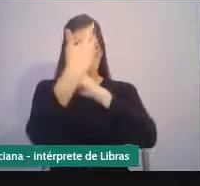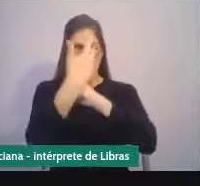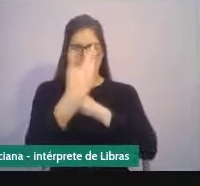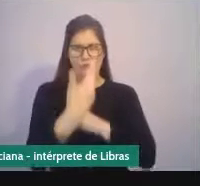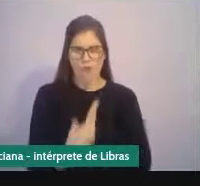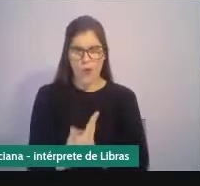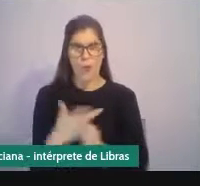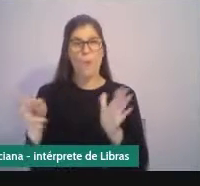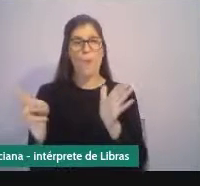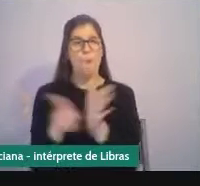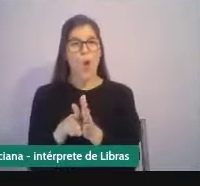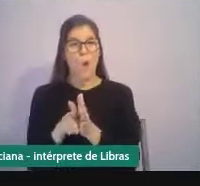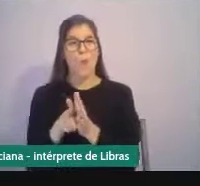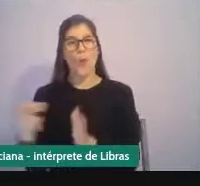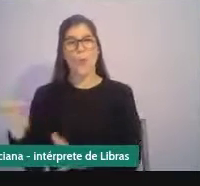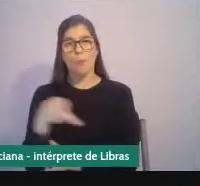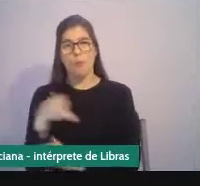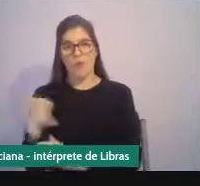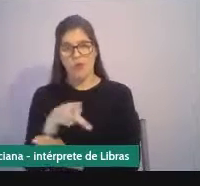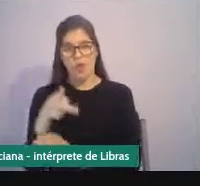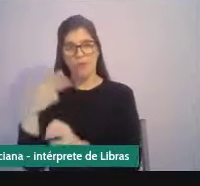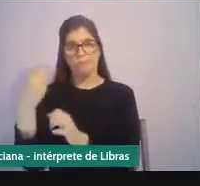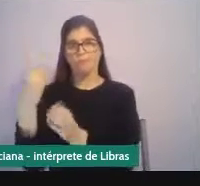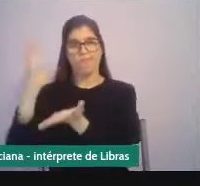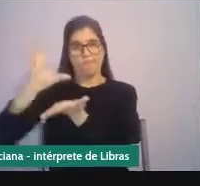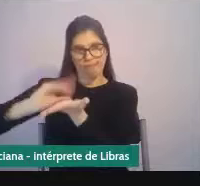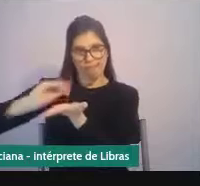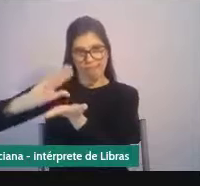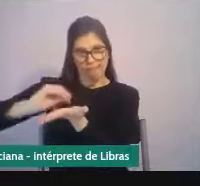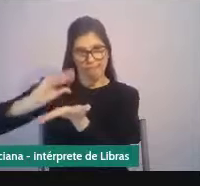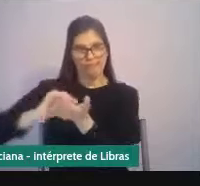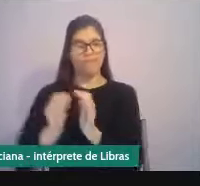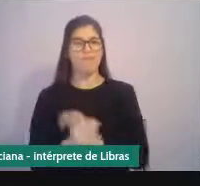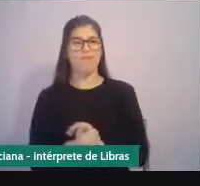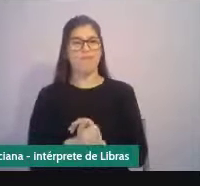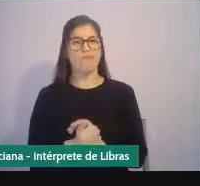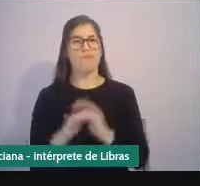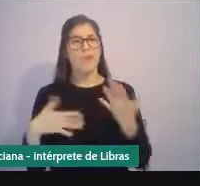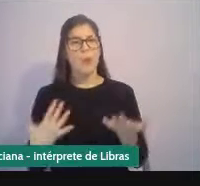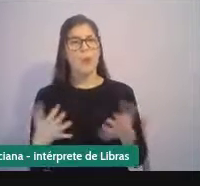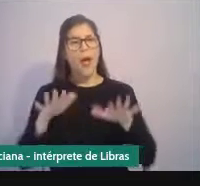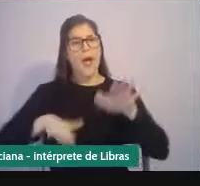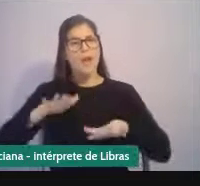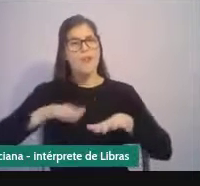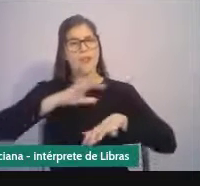pelos professores nos campos durante a pandemia, poucas vezes nos campos,